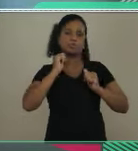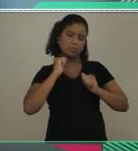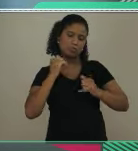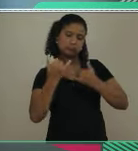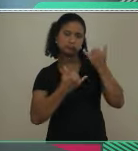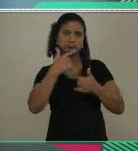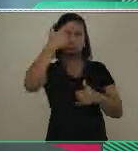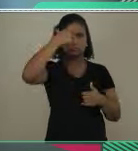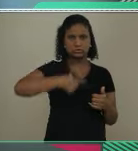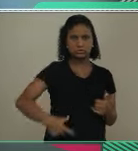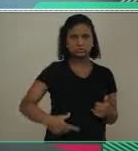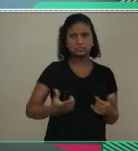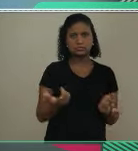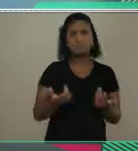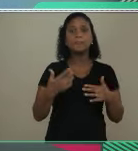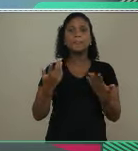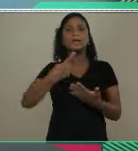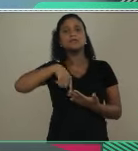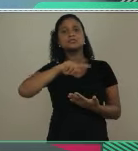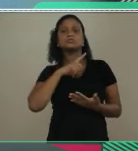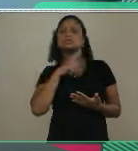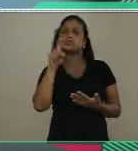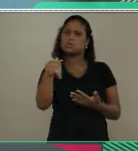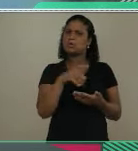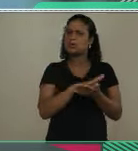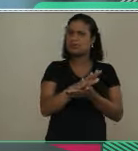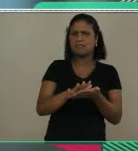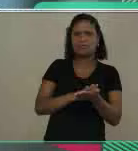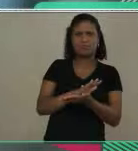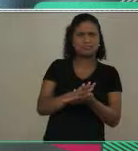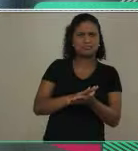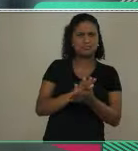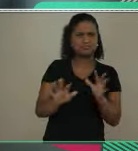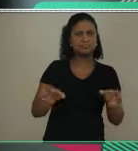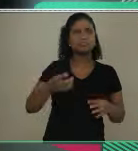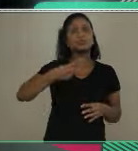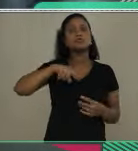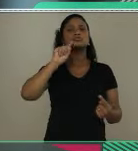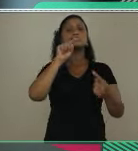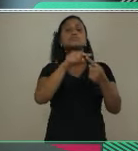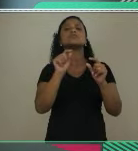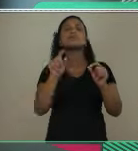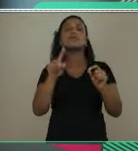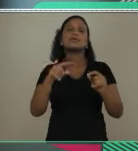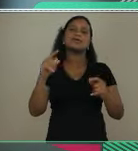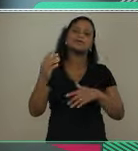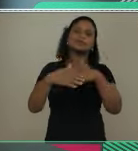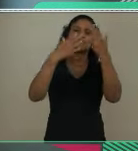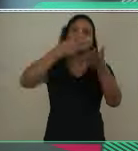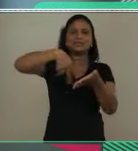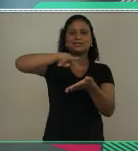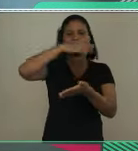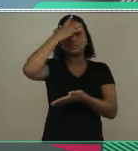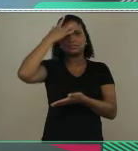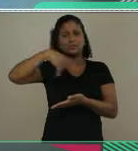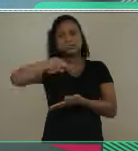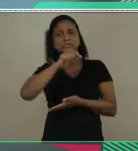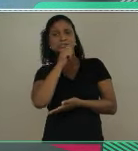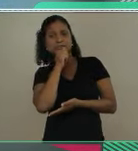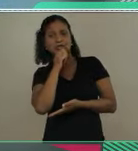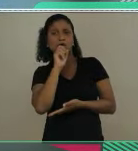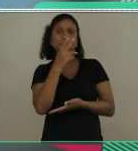ter um atestado médico liberando para a prática de atividade física. Aqui a gente não cobra mensalidade. O nosso